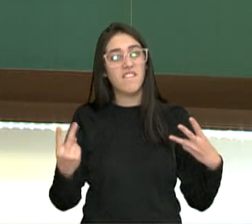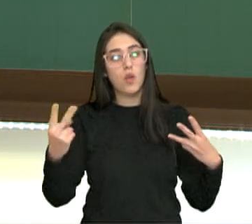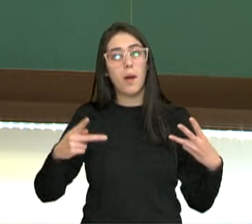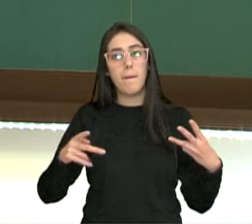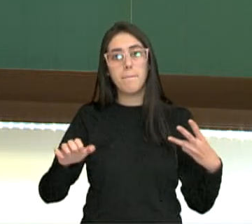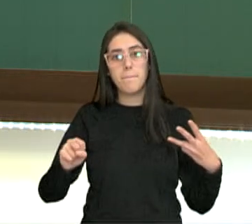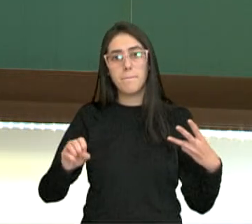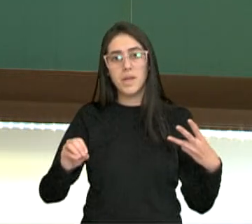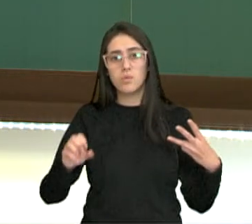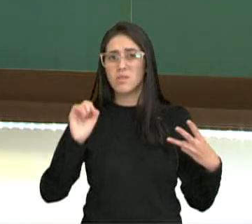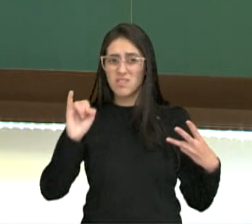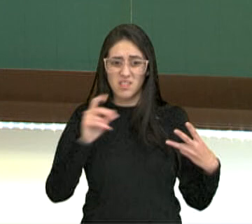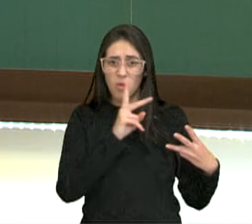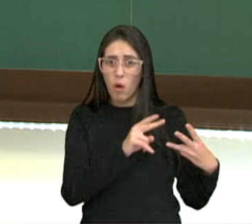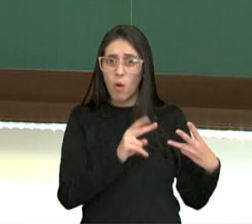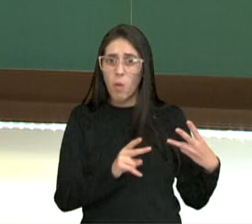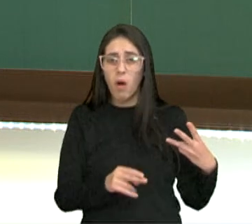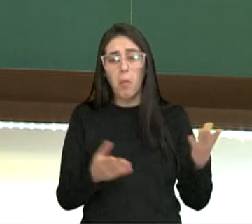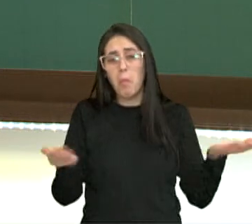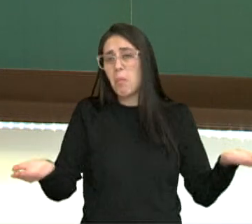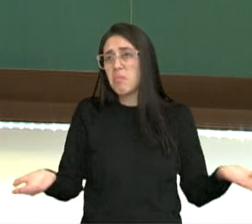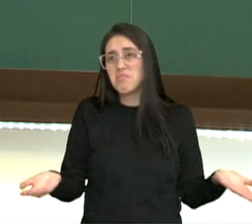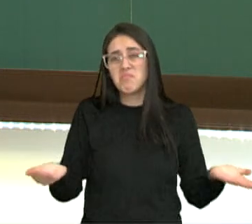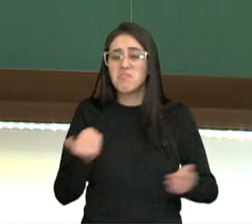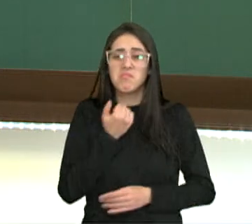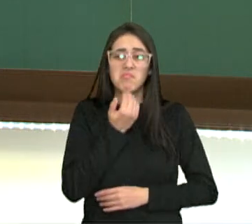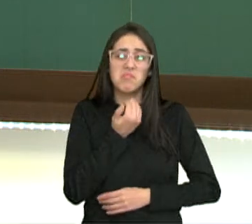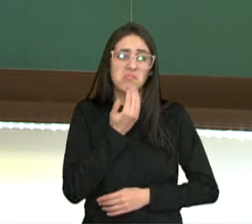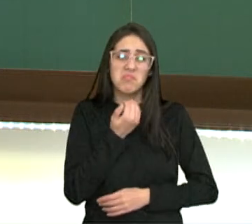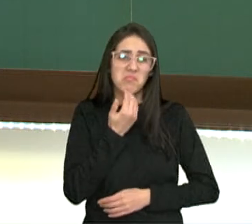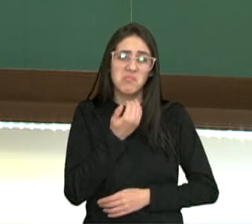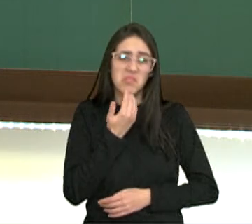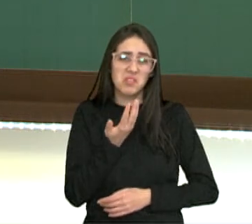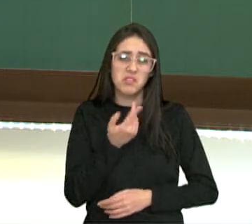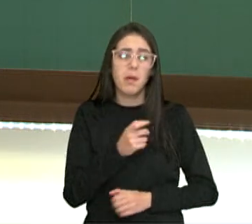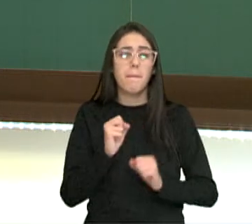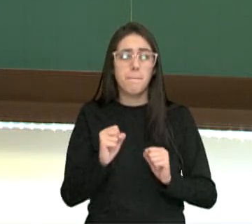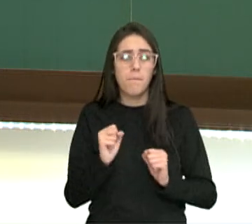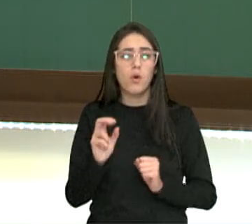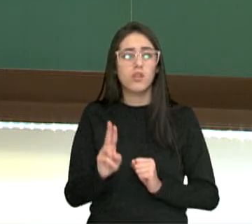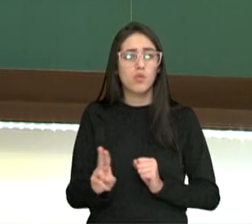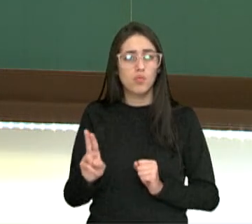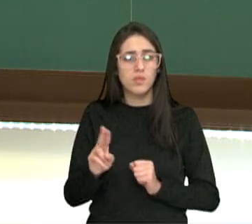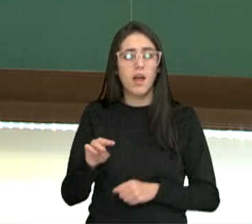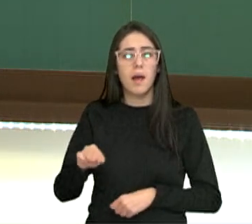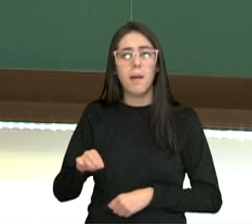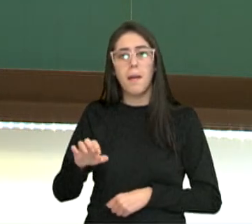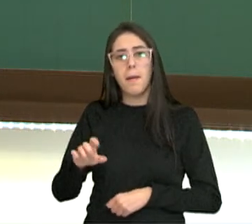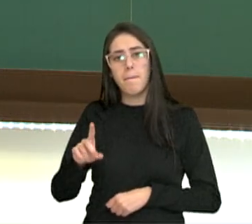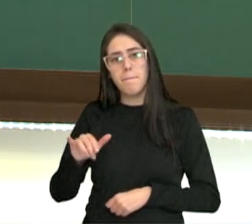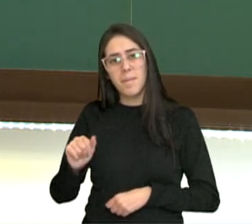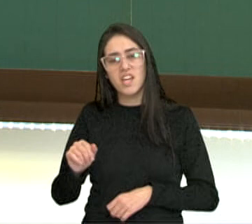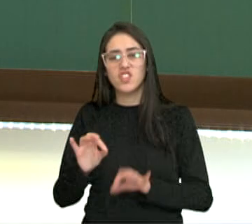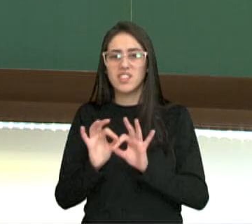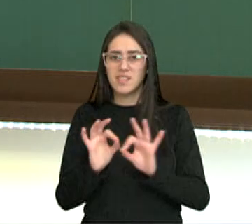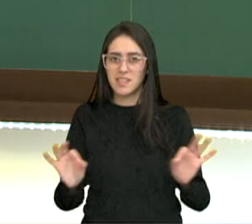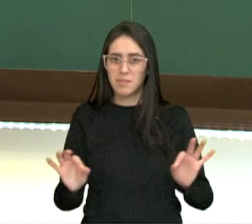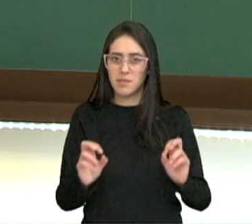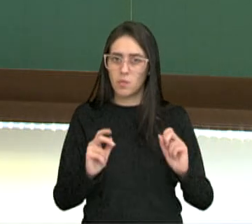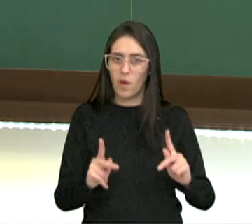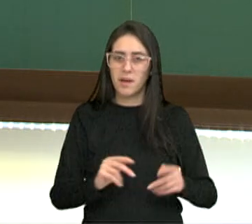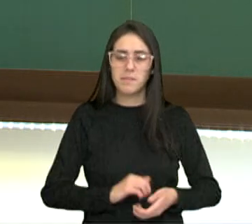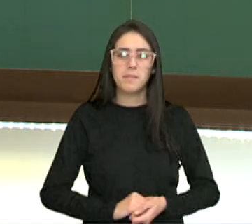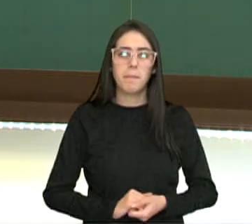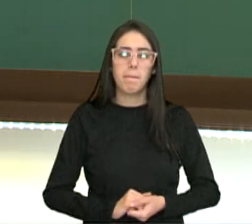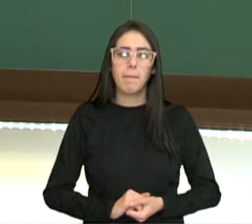Senão, se os pesos forem iguais, não tem por que você aplicar a média ponderada e você aplica a média simples,